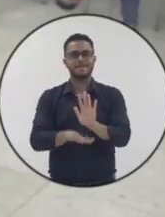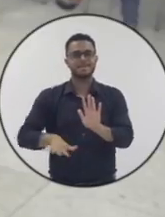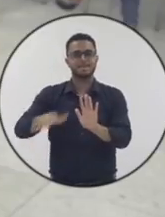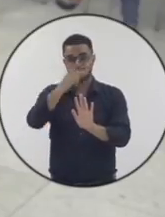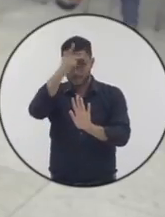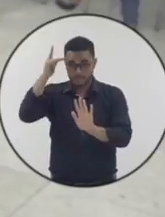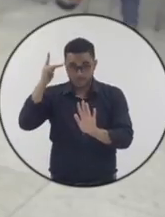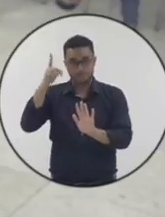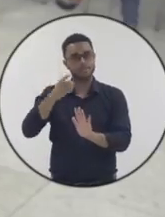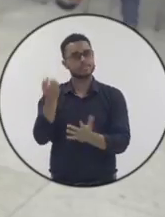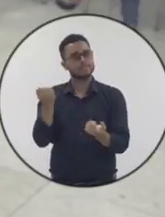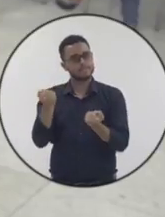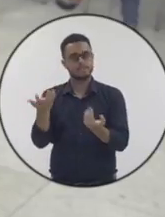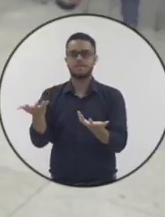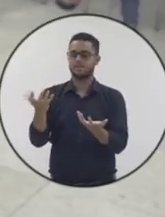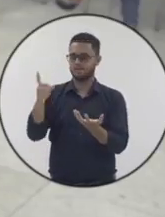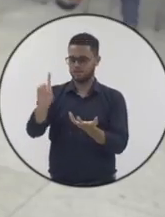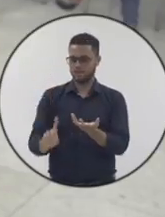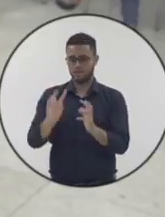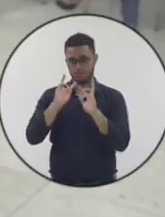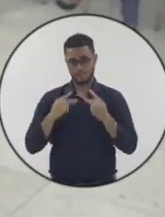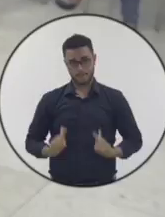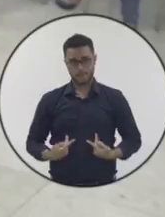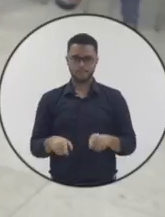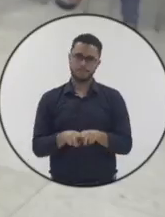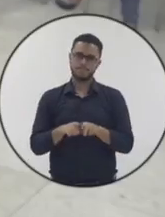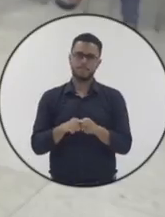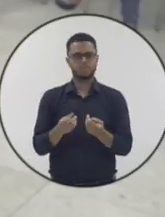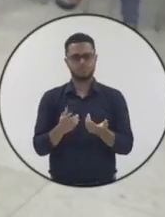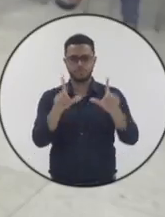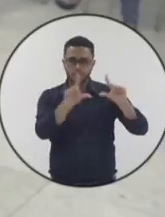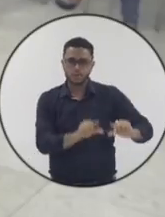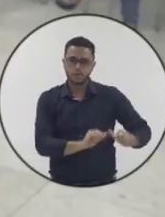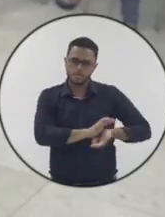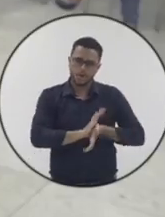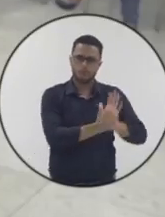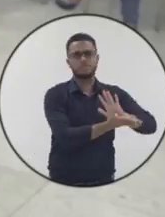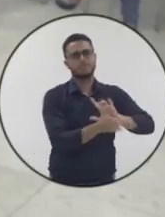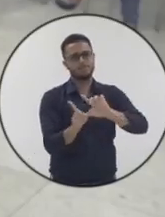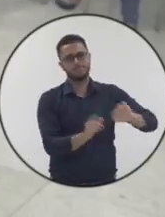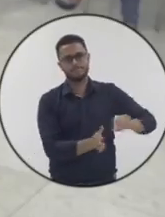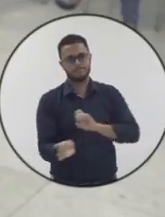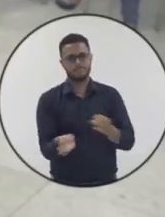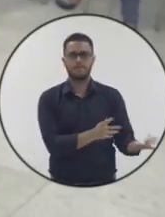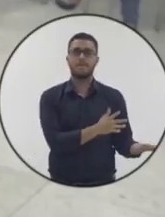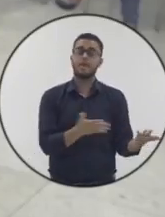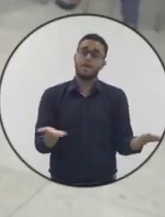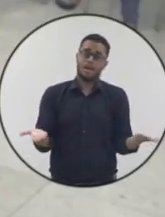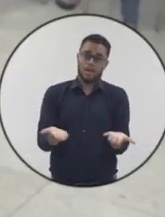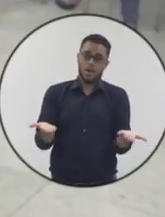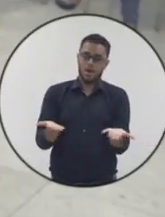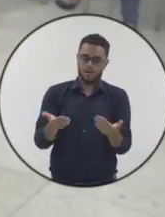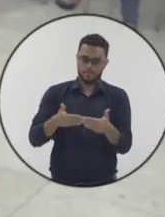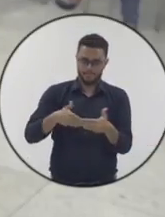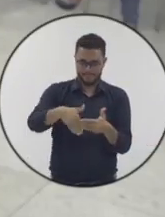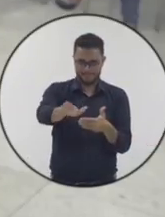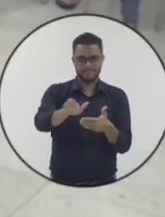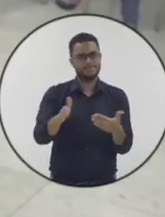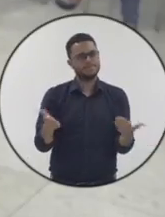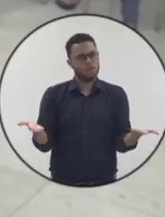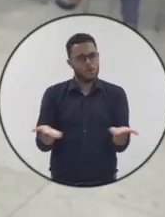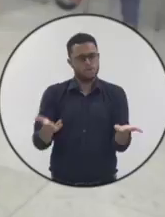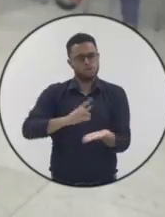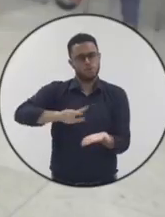e em busca do direito à vida sem preconceito e discriminação. A partir de agora, e esse não é um dia